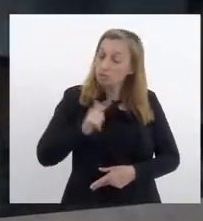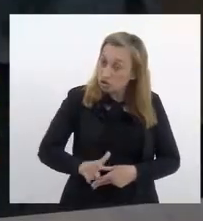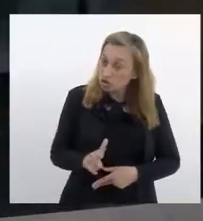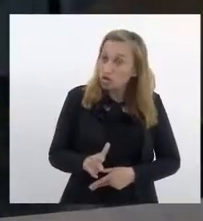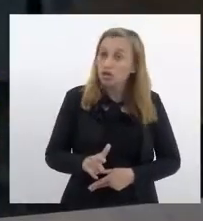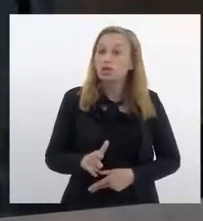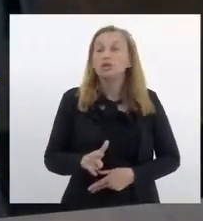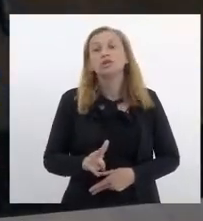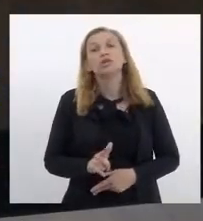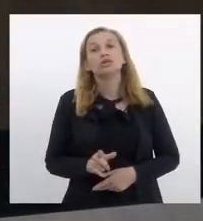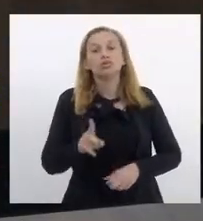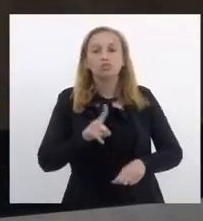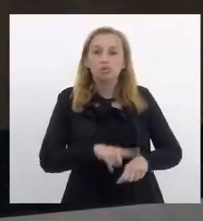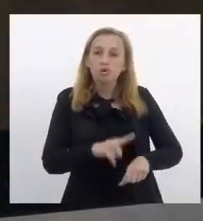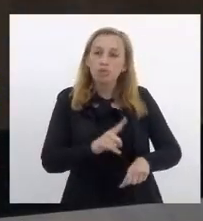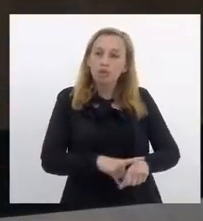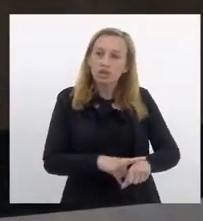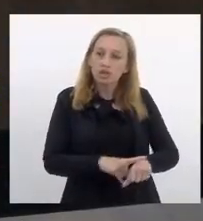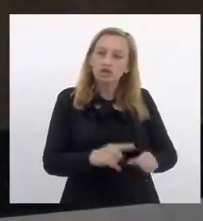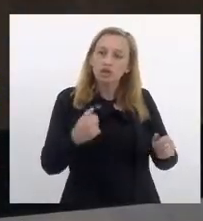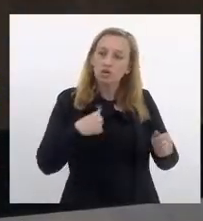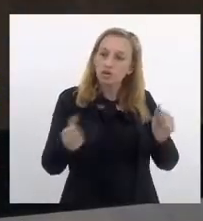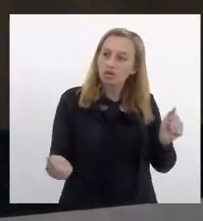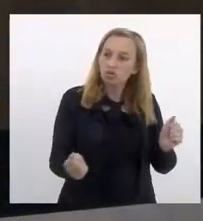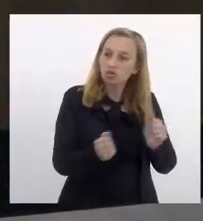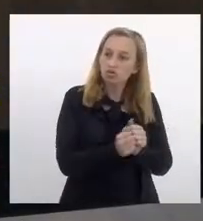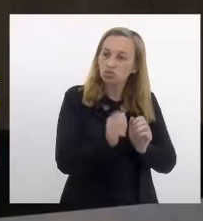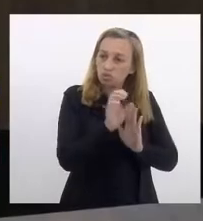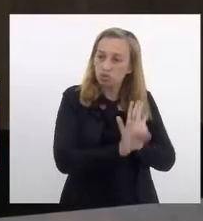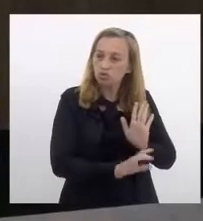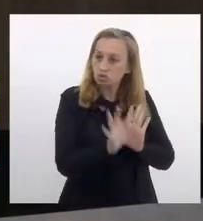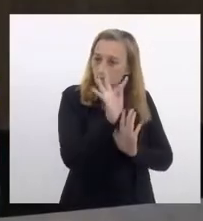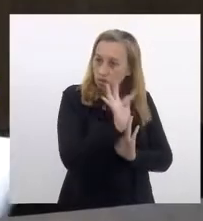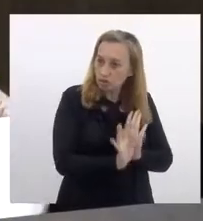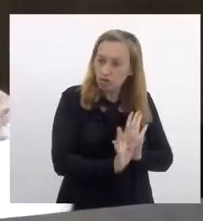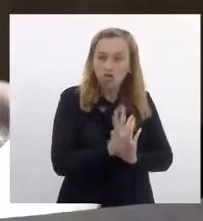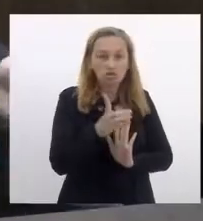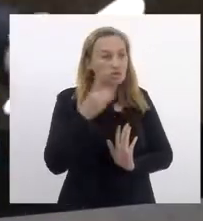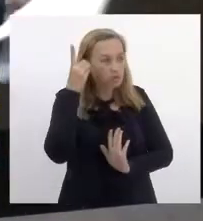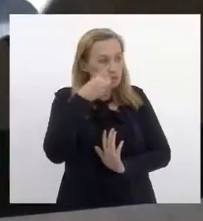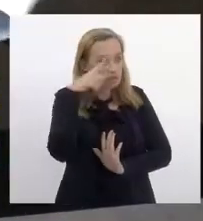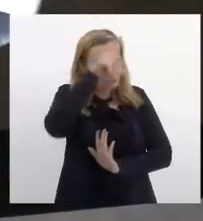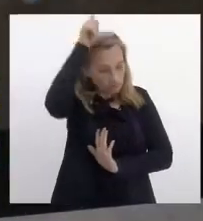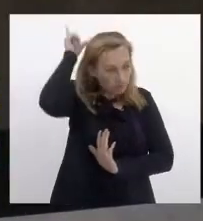é que ao dar o parecer com emendas, com o texto proposto pelo deputado Luiz Paulo,